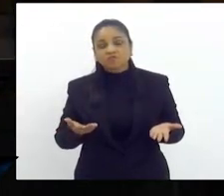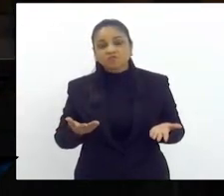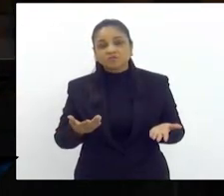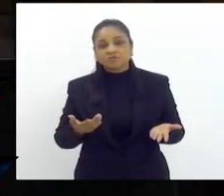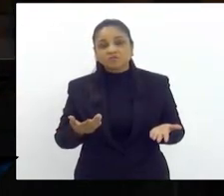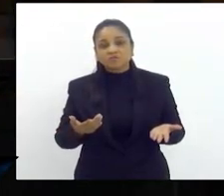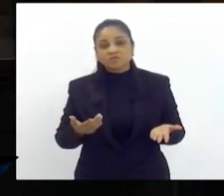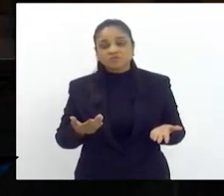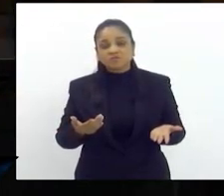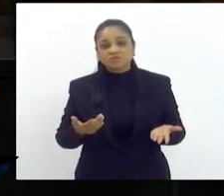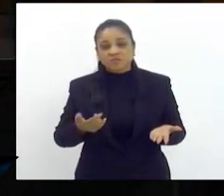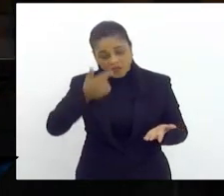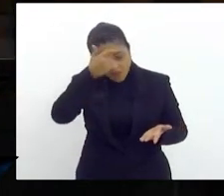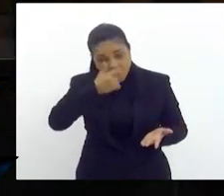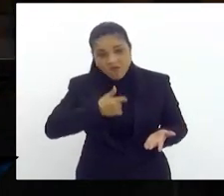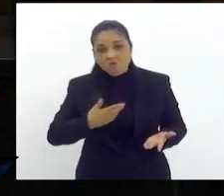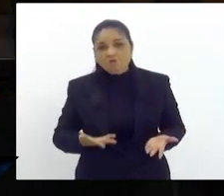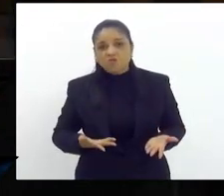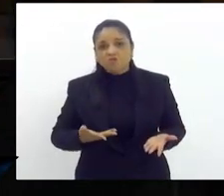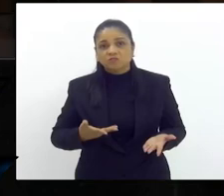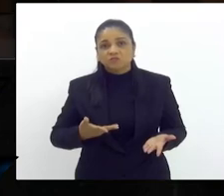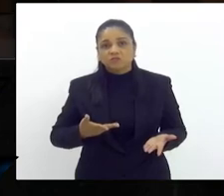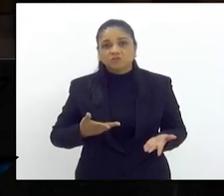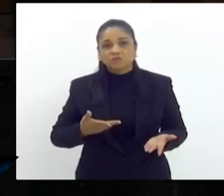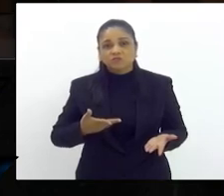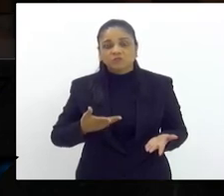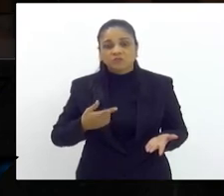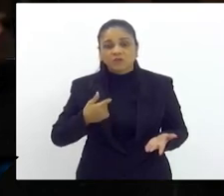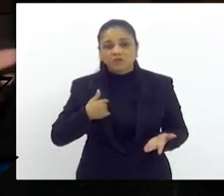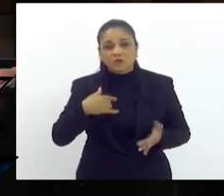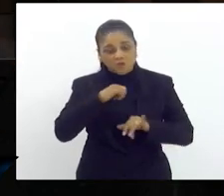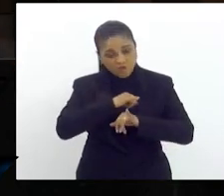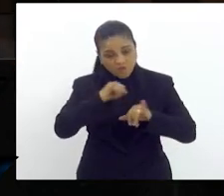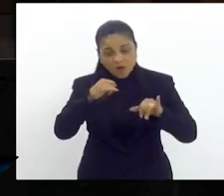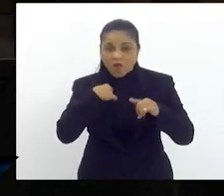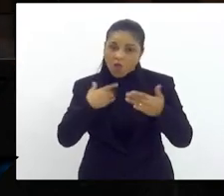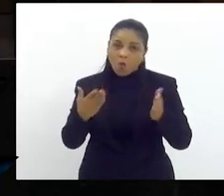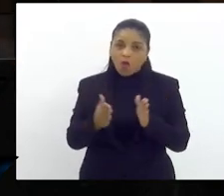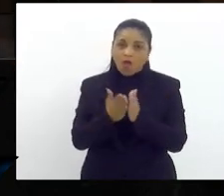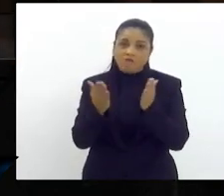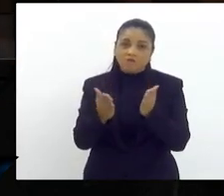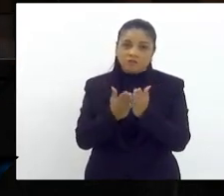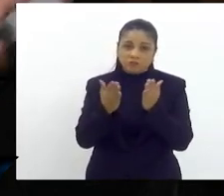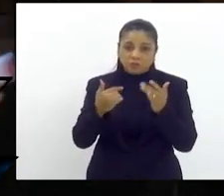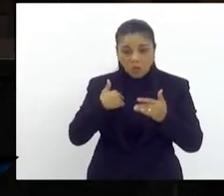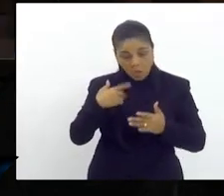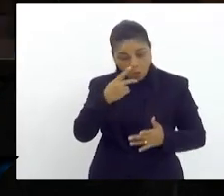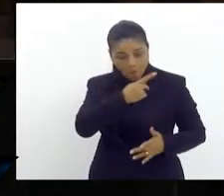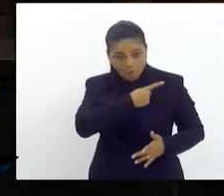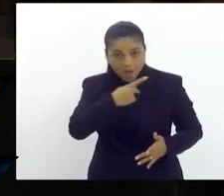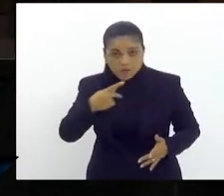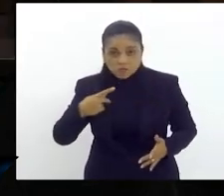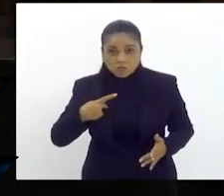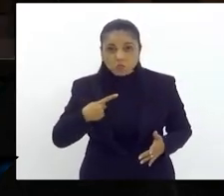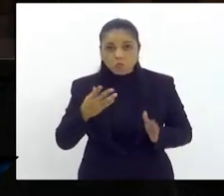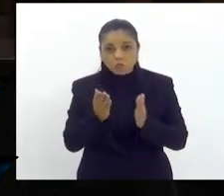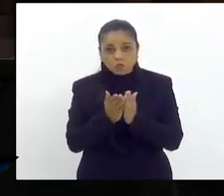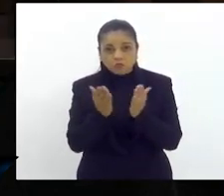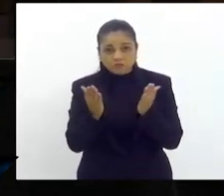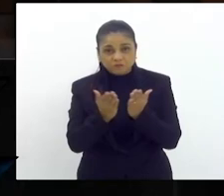né citado já que eu sou evangélico já que eu sou um pastor evangélico